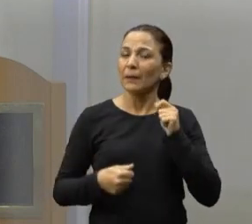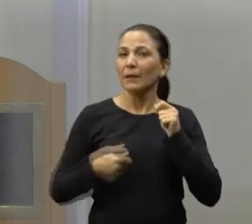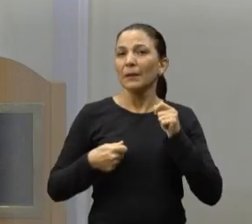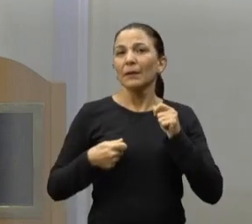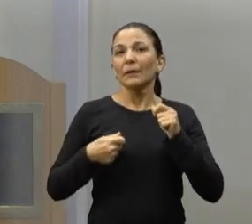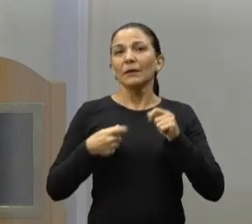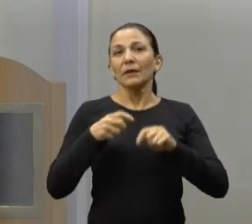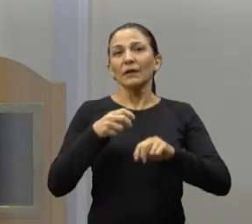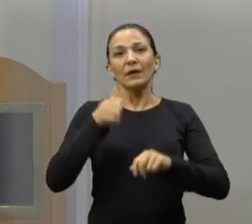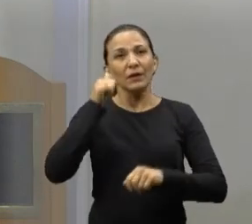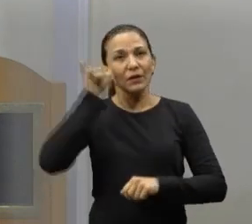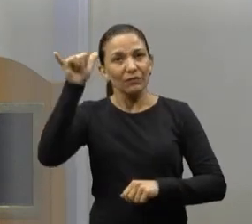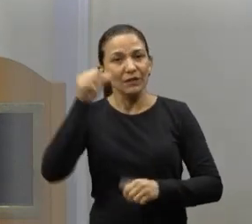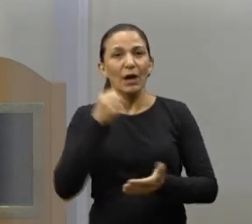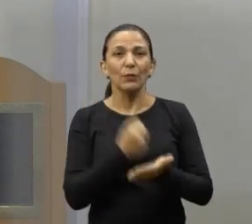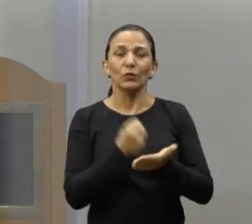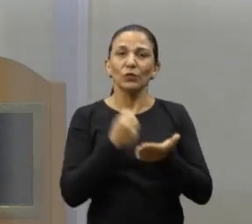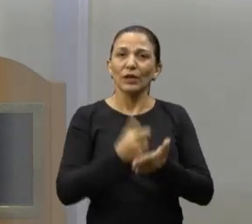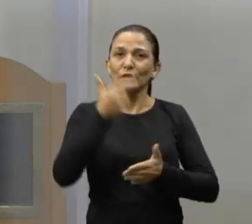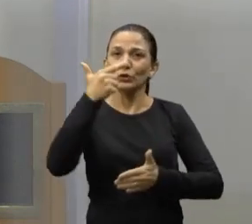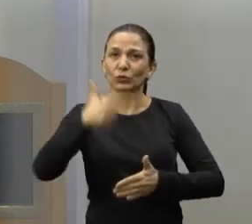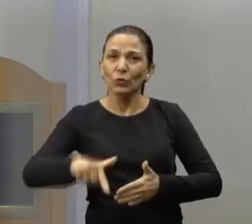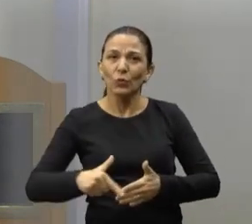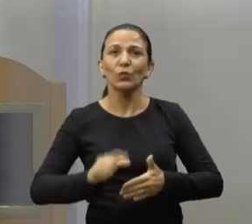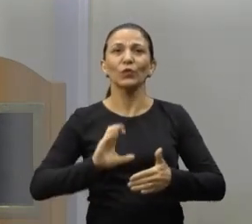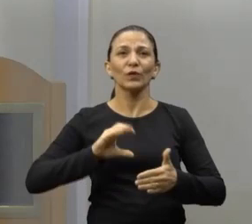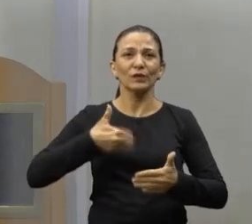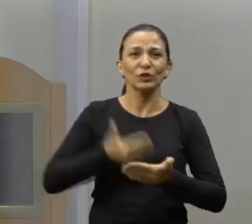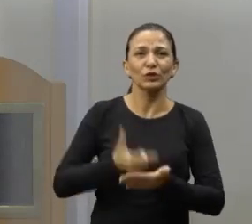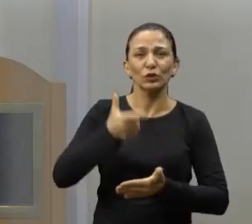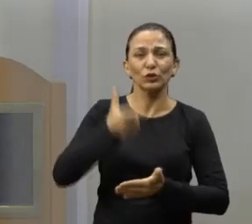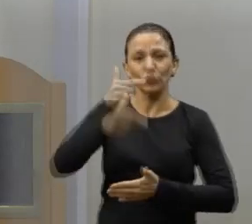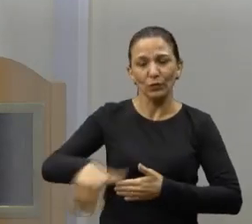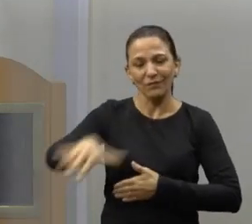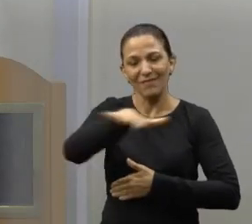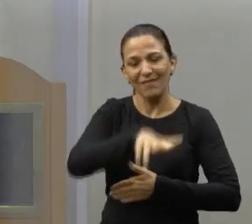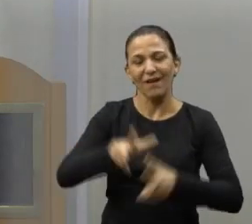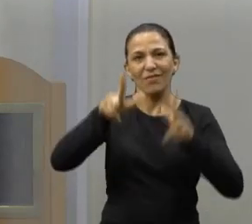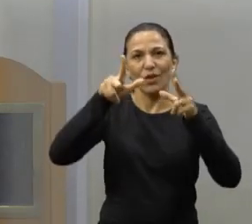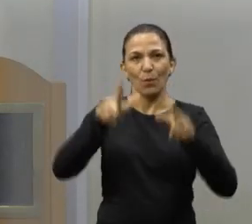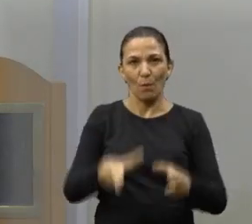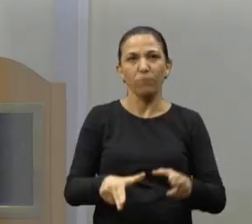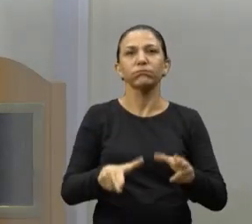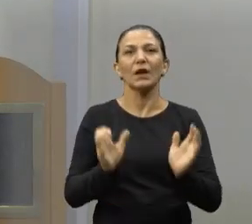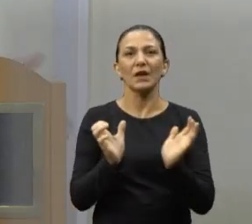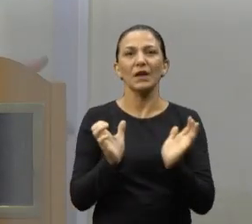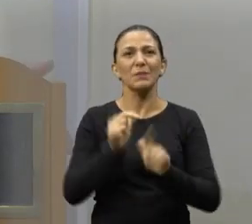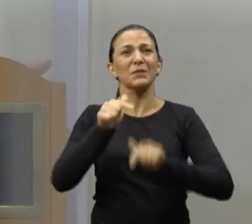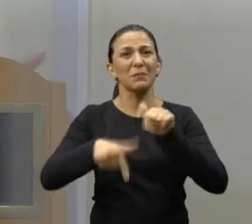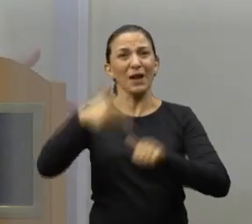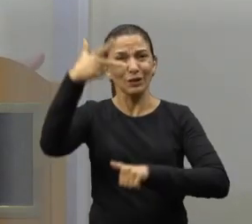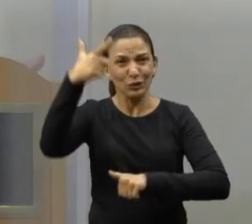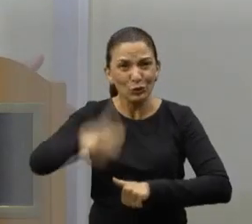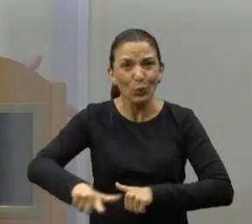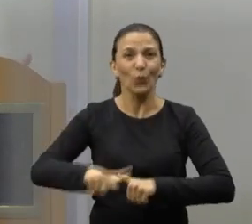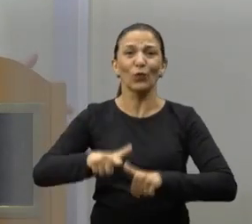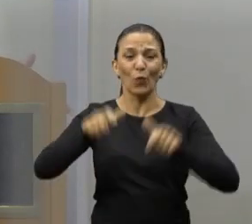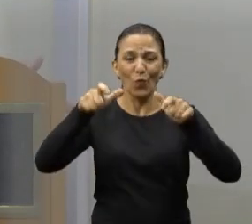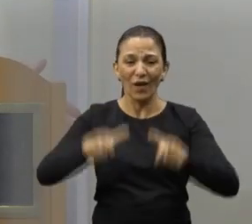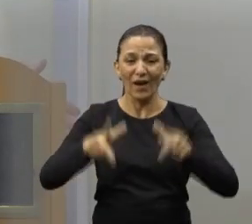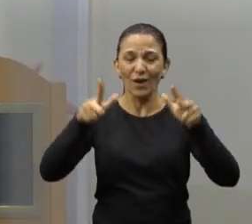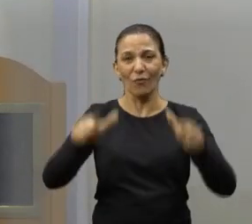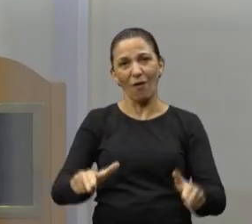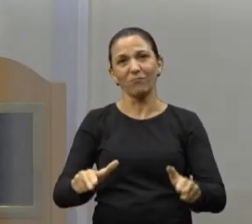não precisa estar reprotocolando gerando gás novamente gerando tempo daquela equipe novamente vai fazer faz bem feito gente